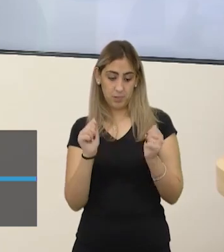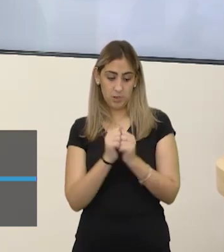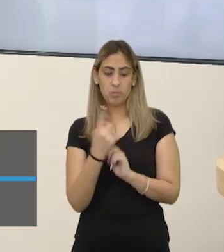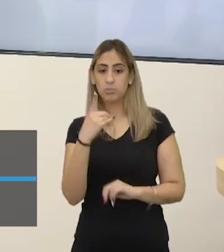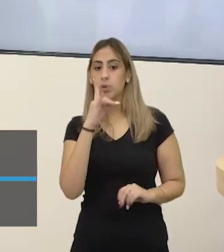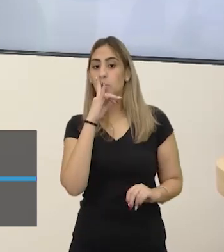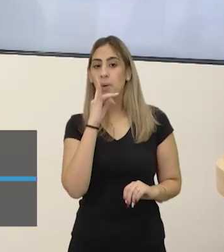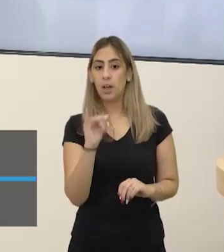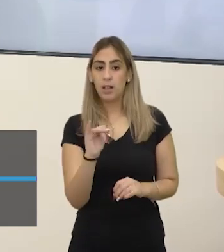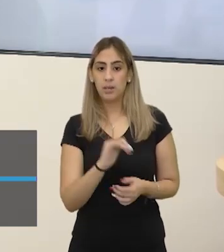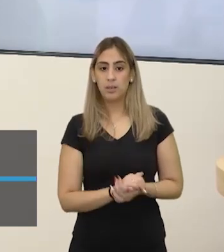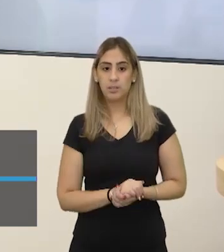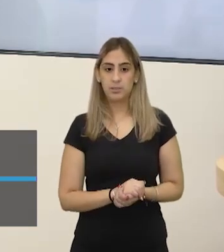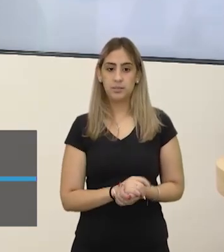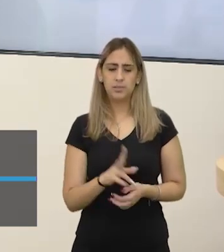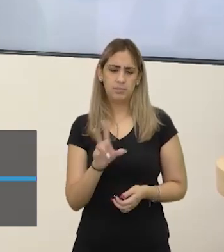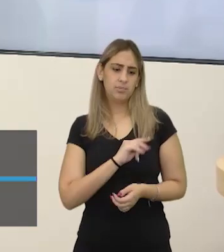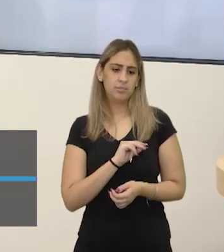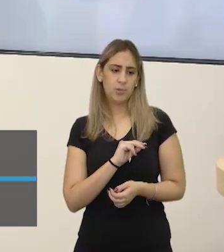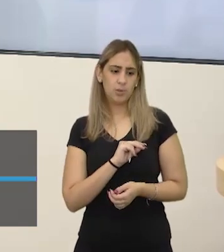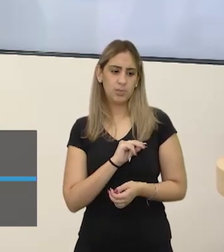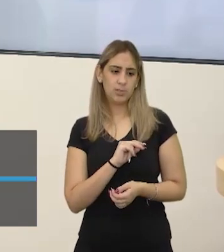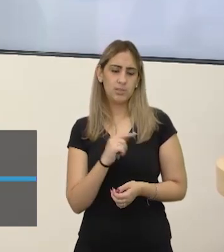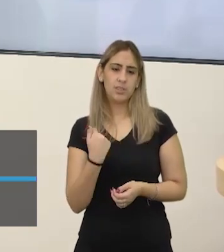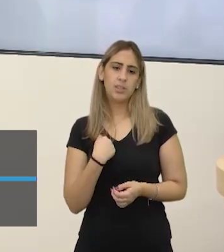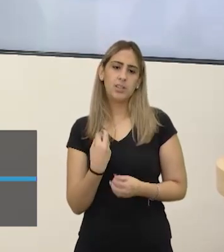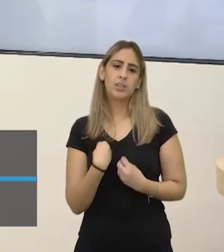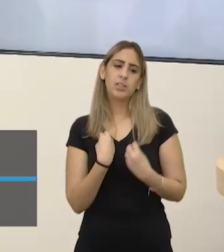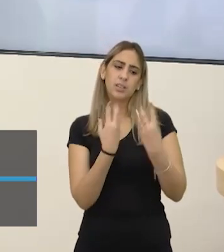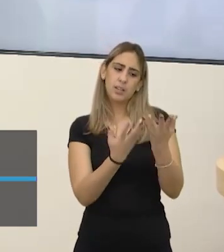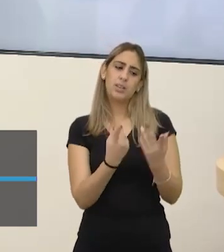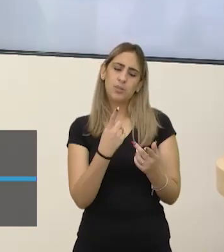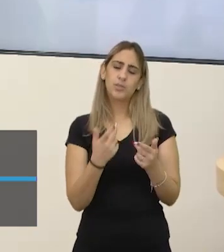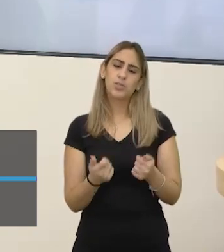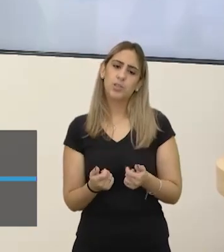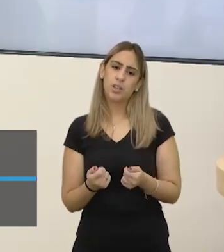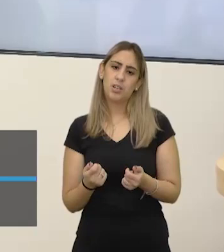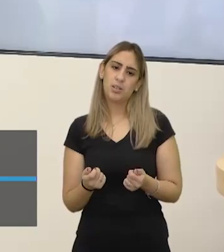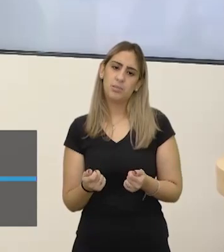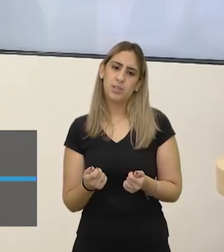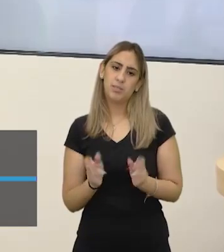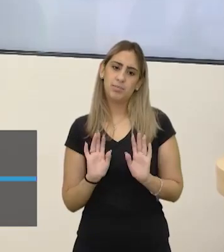pai fala assim, cara, eu te daria um videogame.